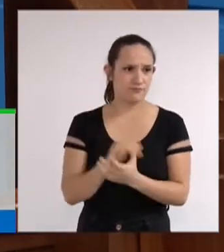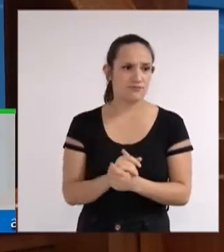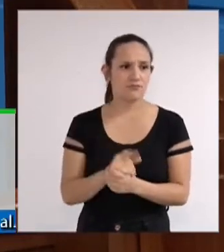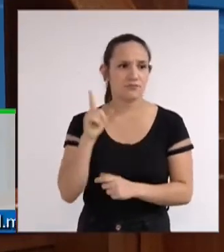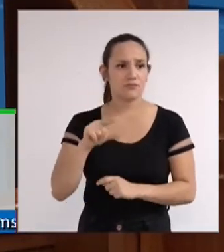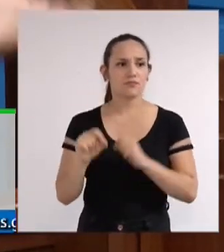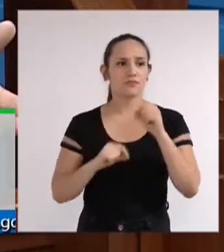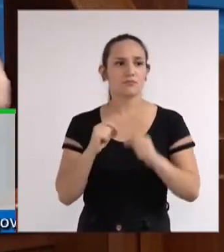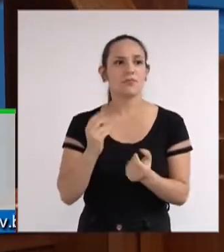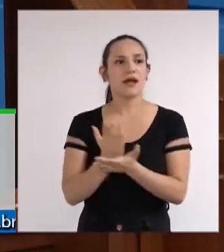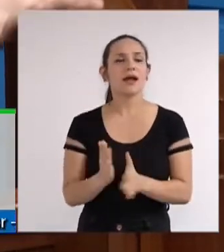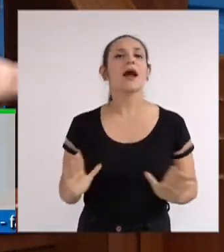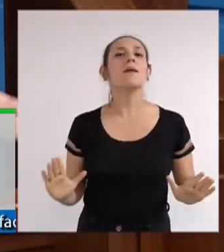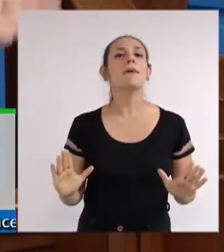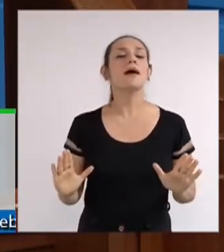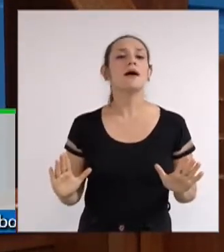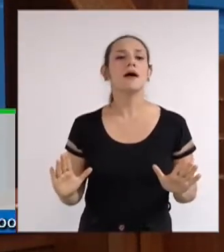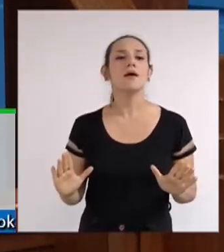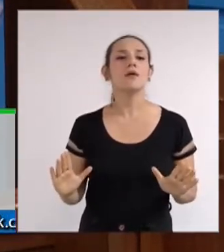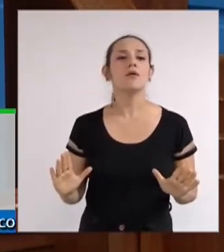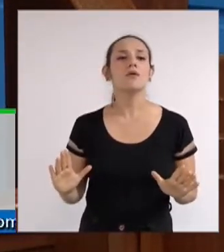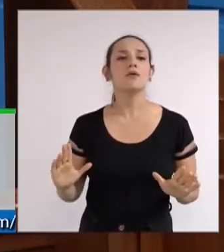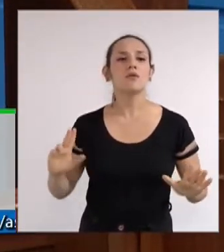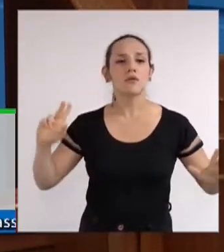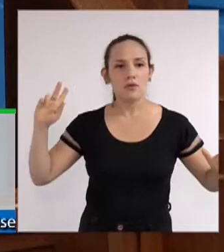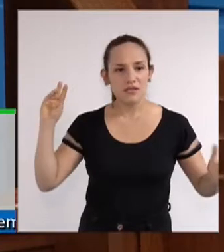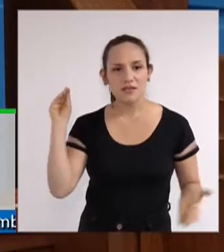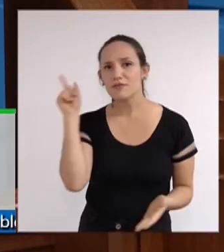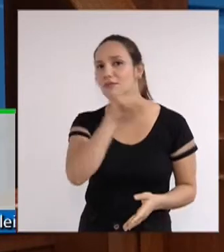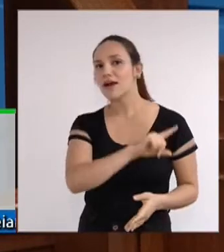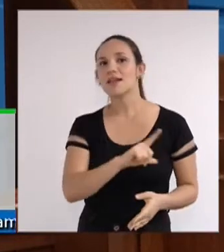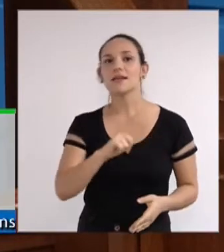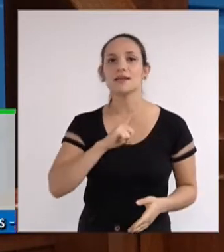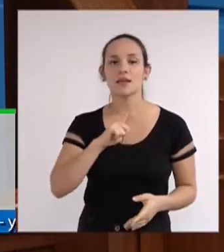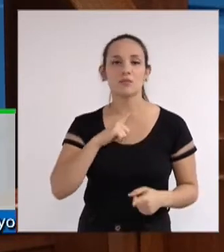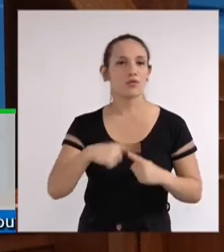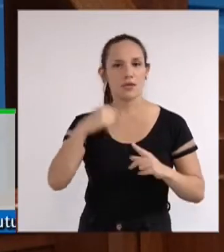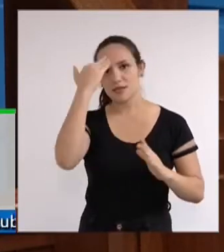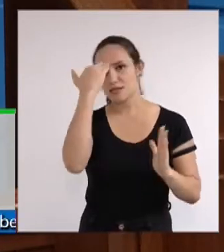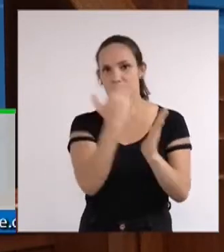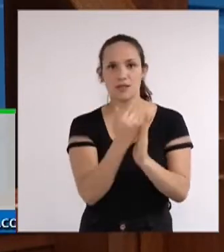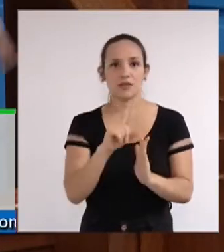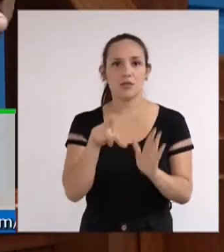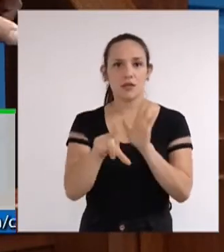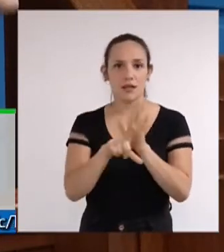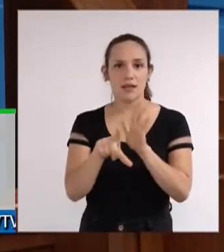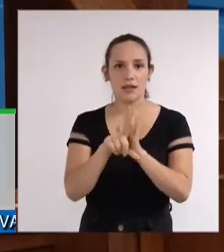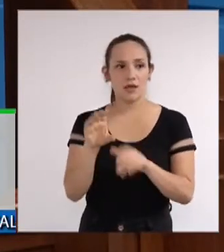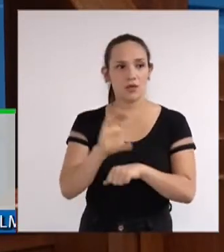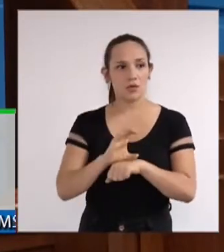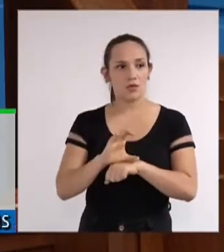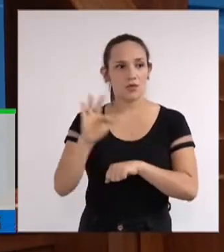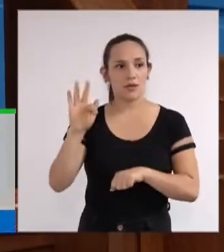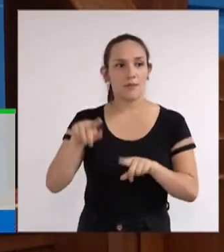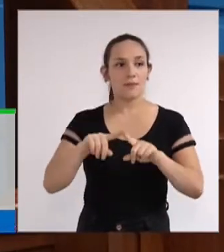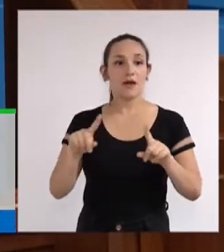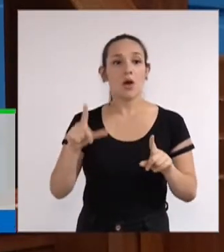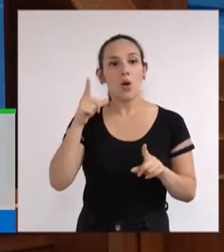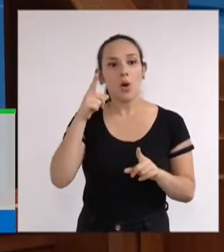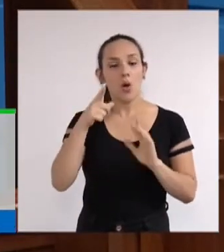sanar essa grave violação dos princípios constitucionais. E ontem, a lei foi